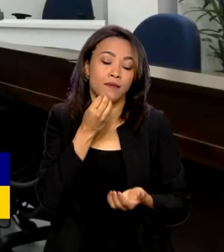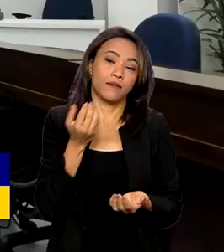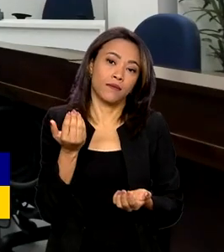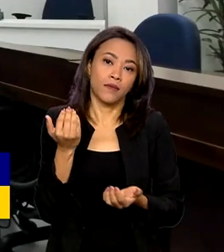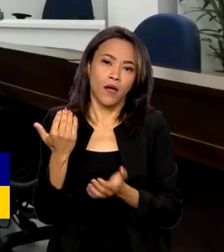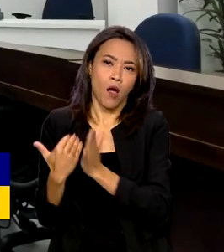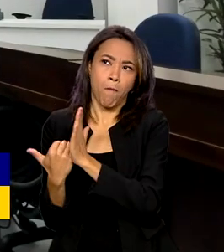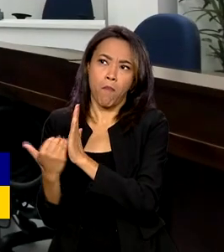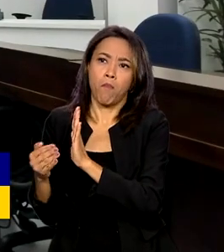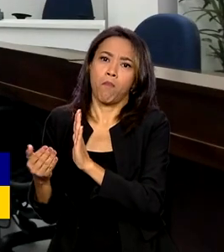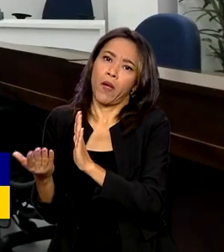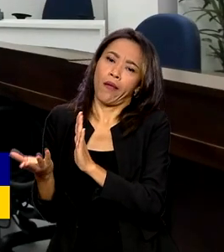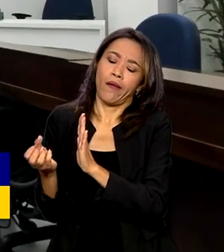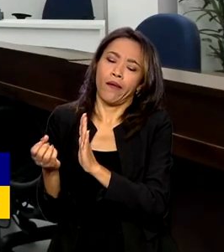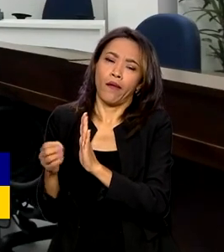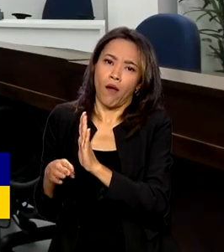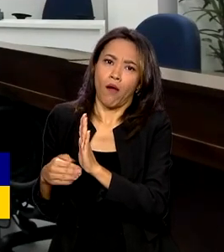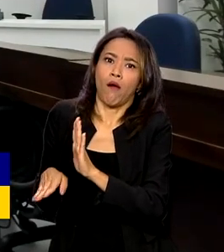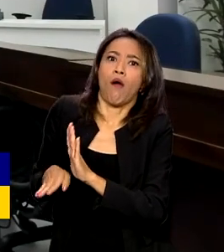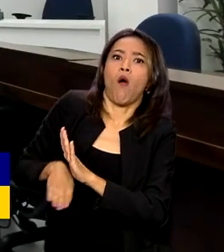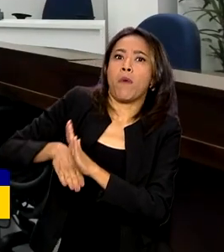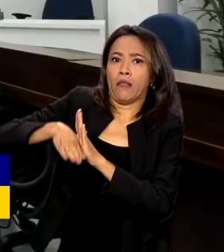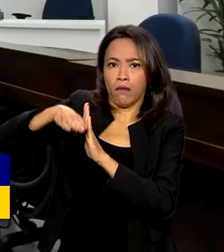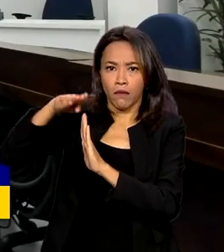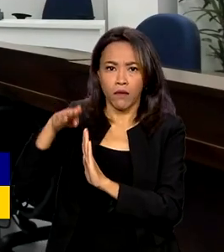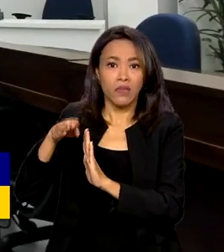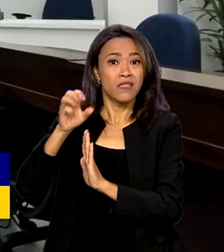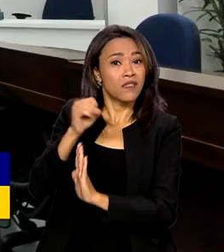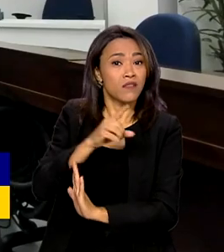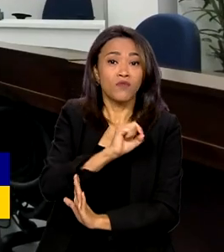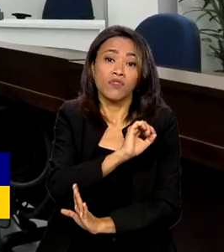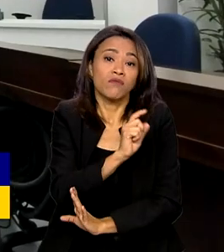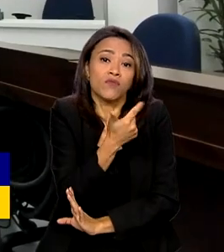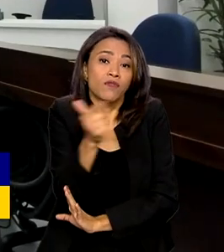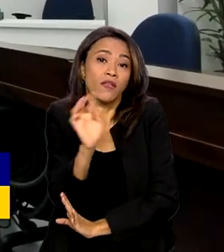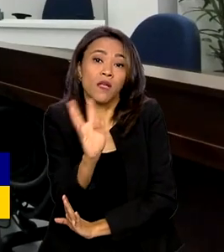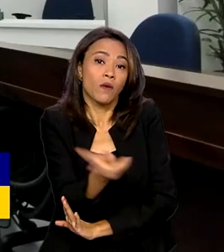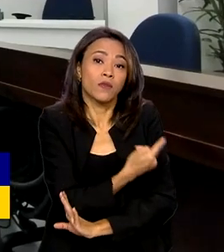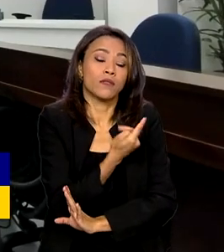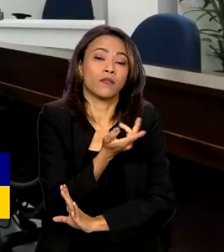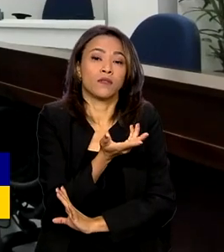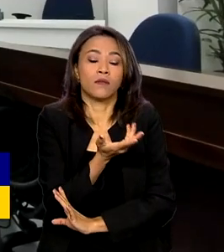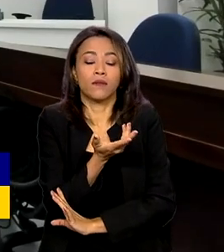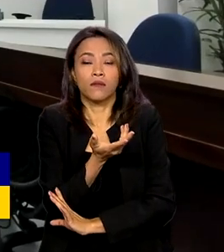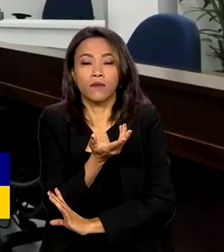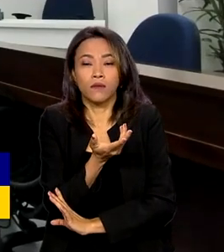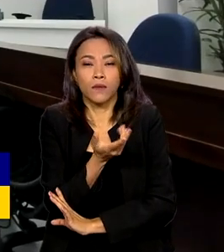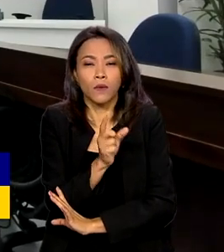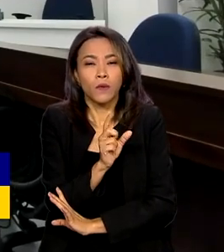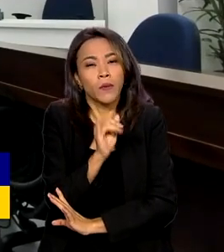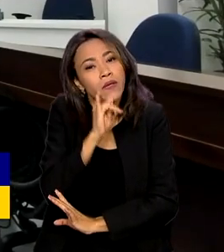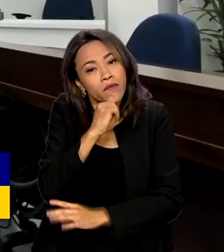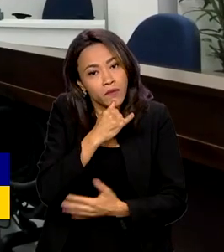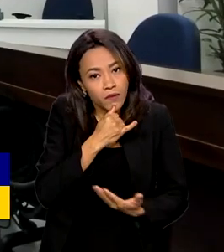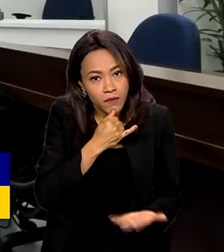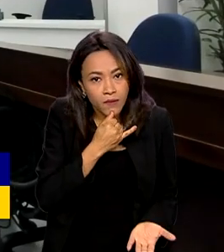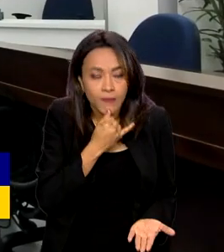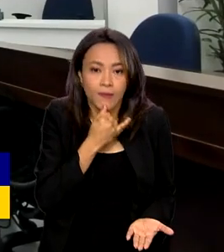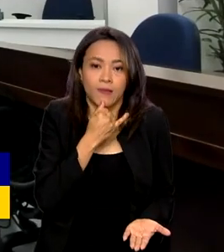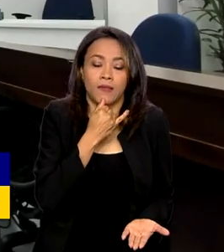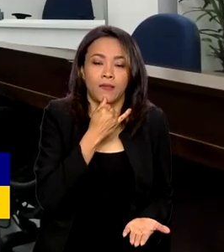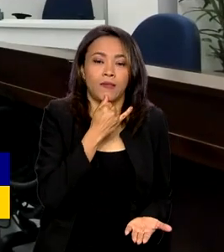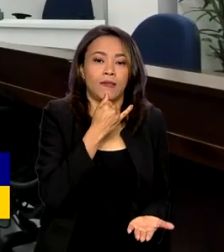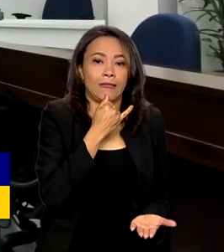caso não tivesse ocorrido o que infelizmente